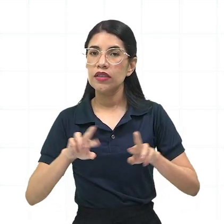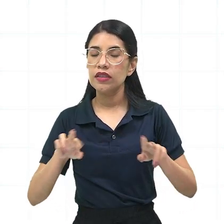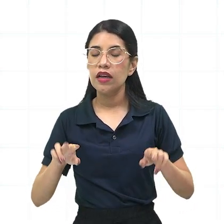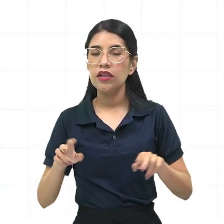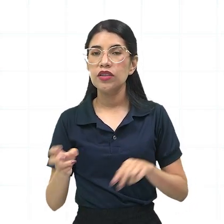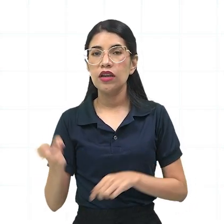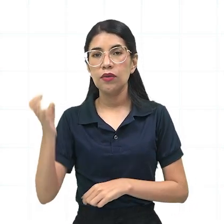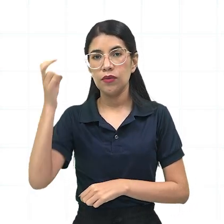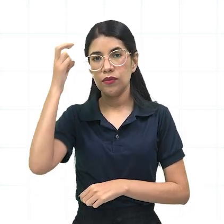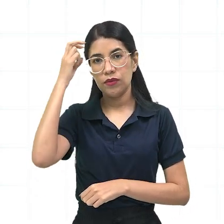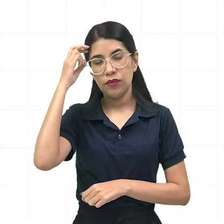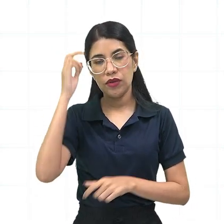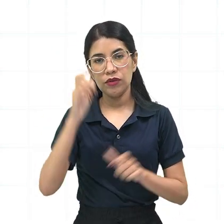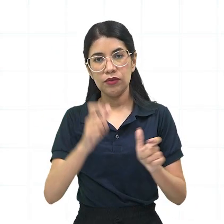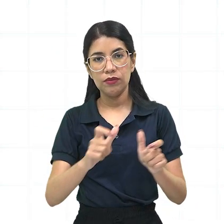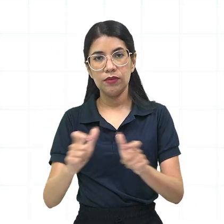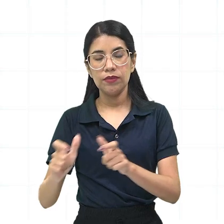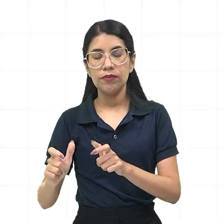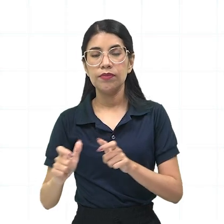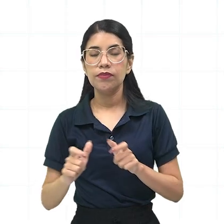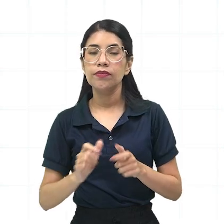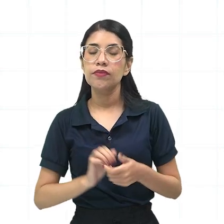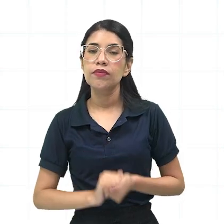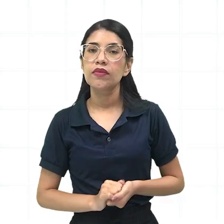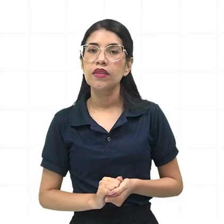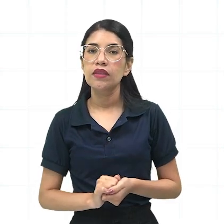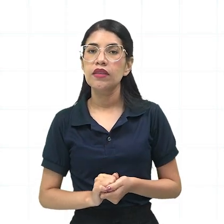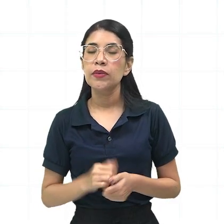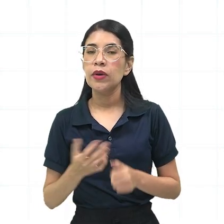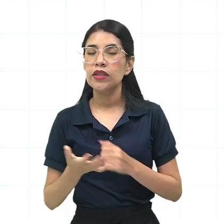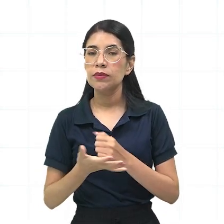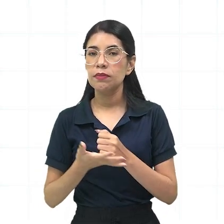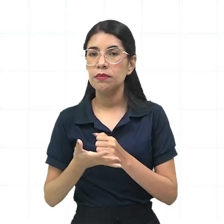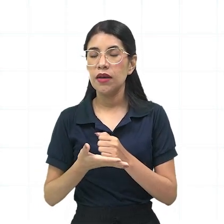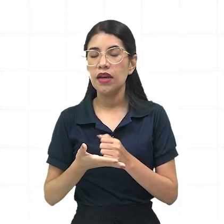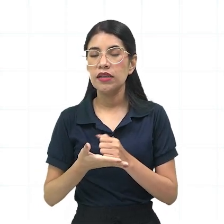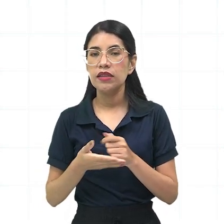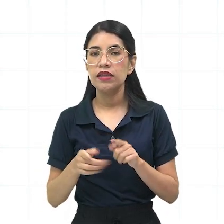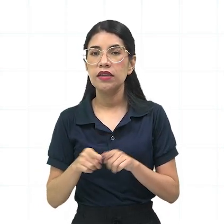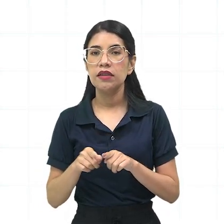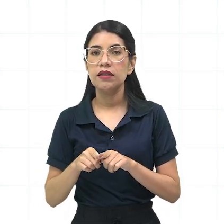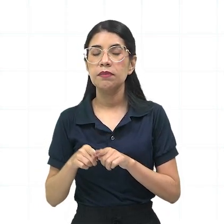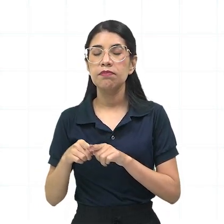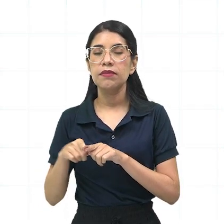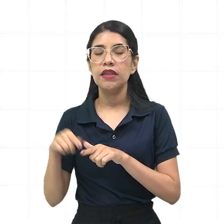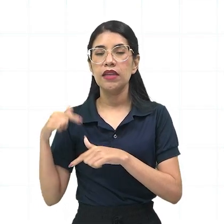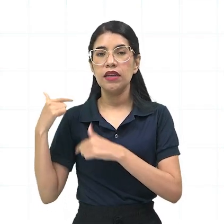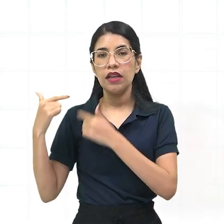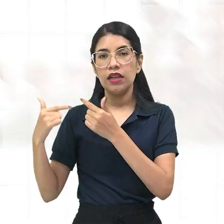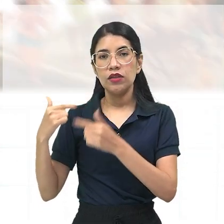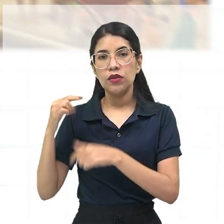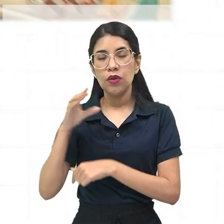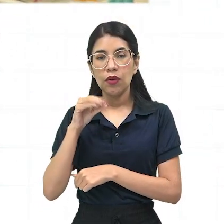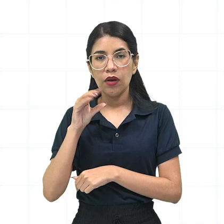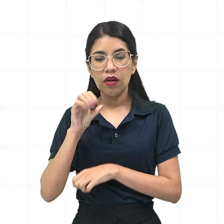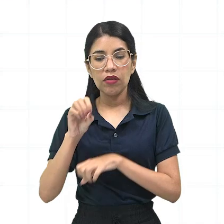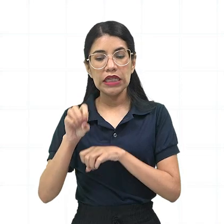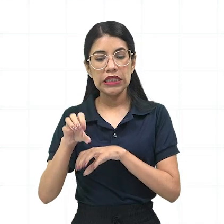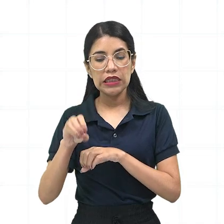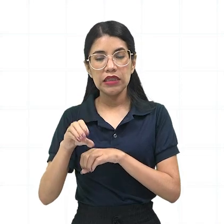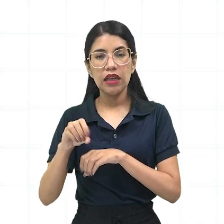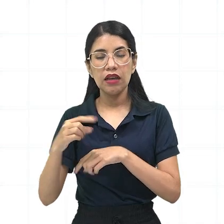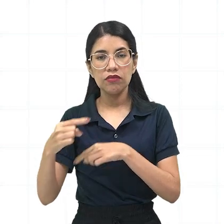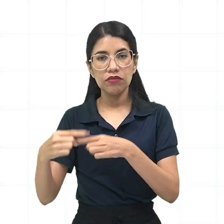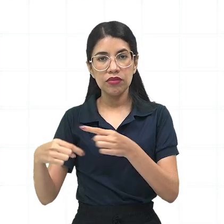cultural de cada lugar. Então, a questão das suas raízes, né, que são as suas tradições orais, que estão sendo